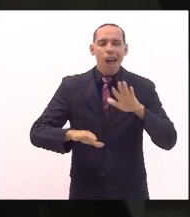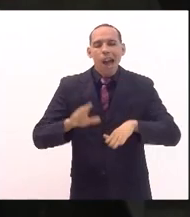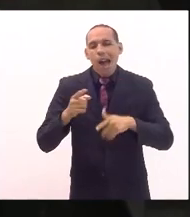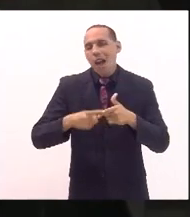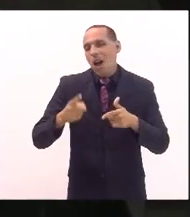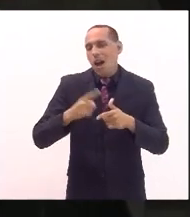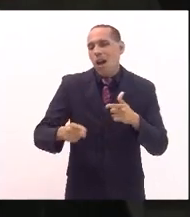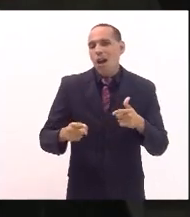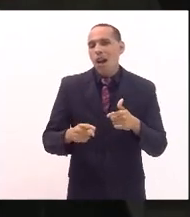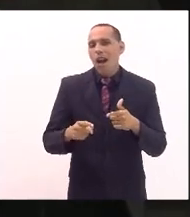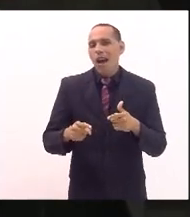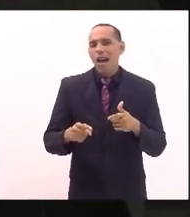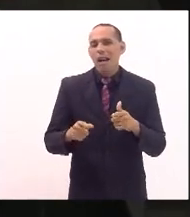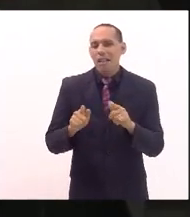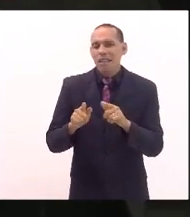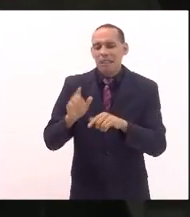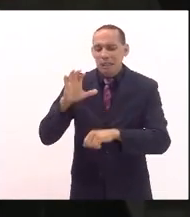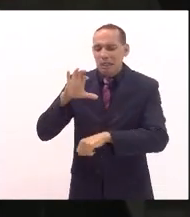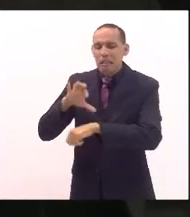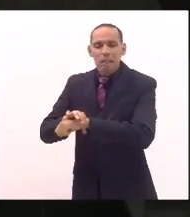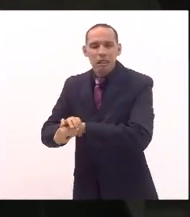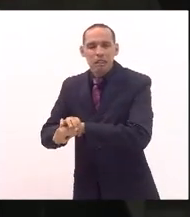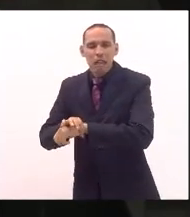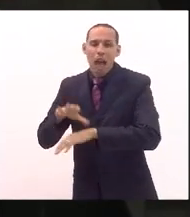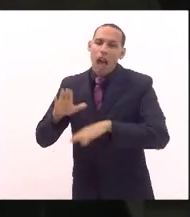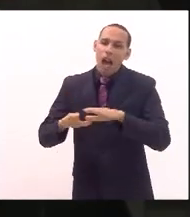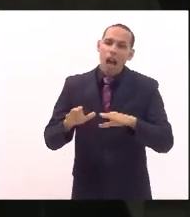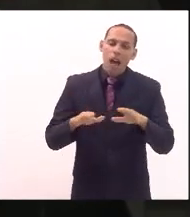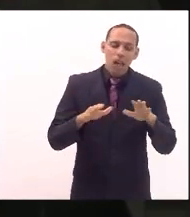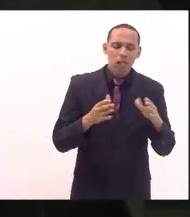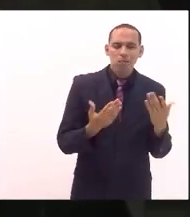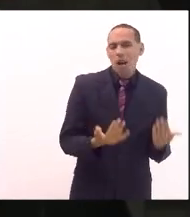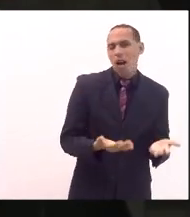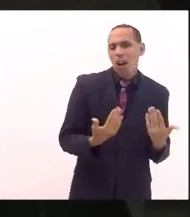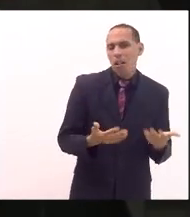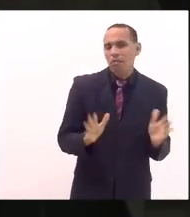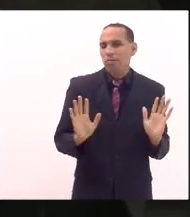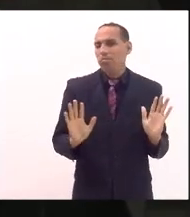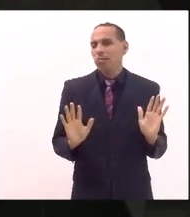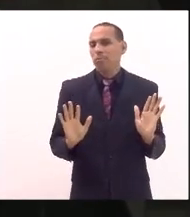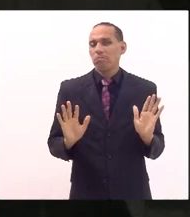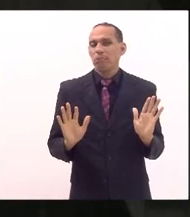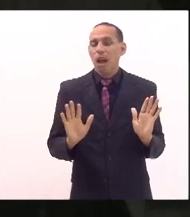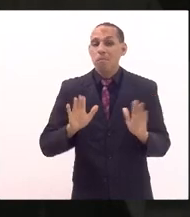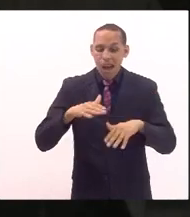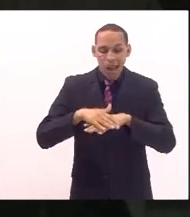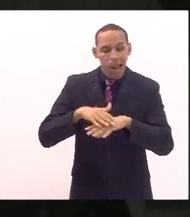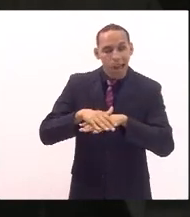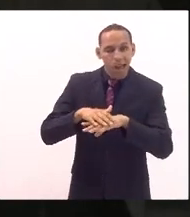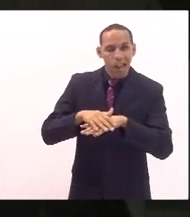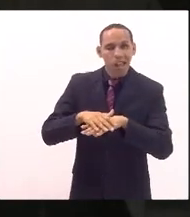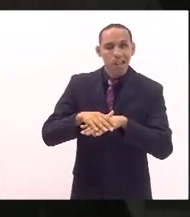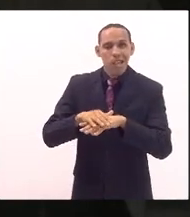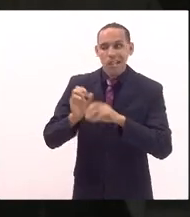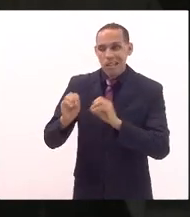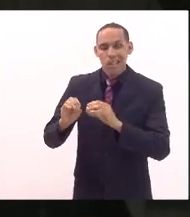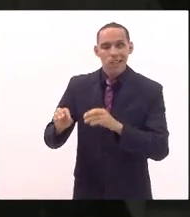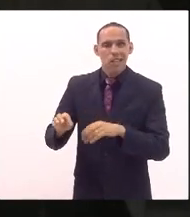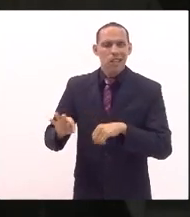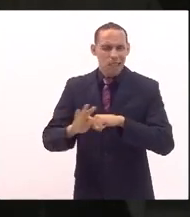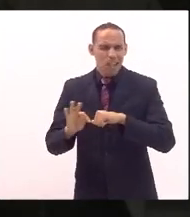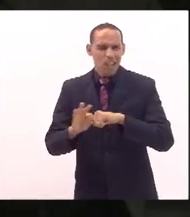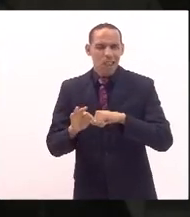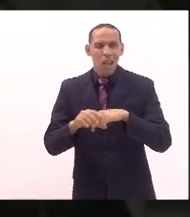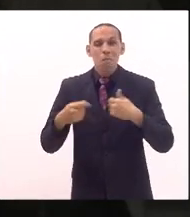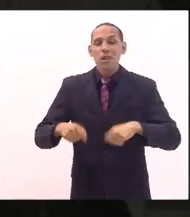problemas são mais crônicos às vezes menos crônicos uma rede de ensino técnico Deputado por Bel